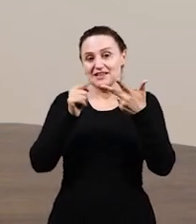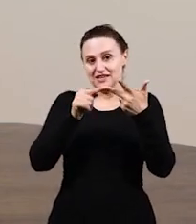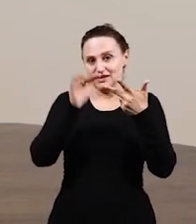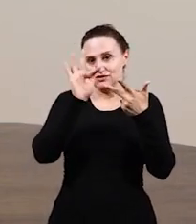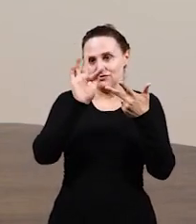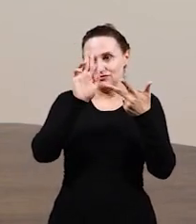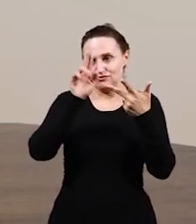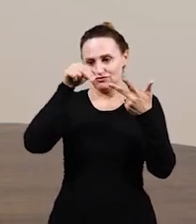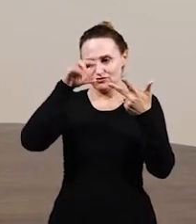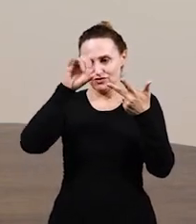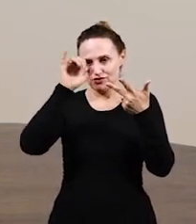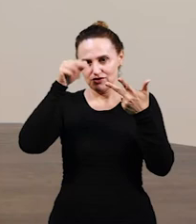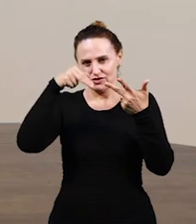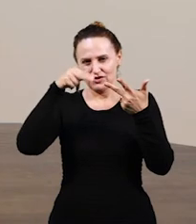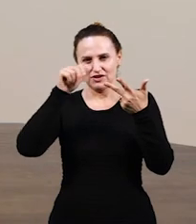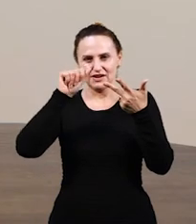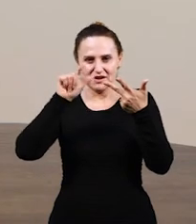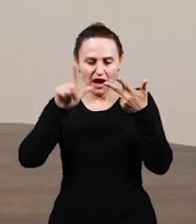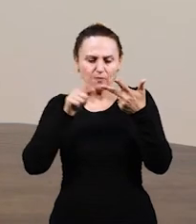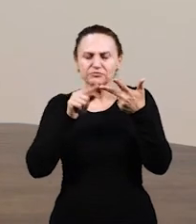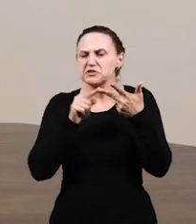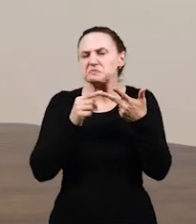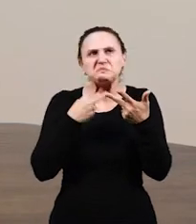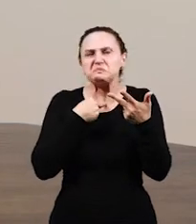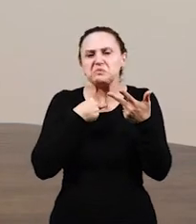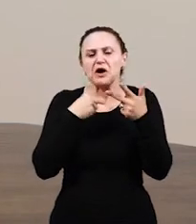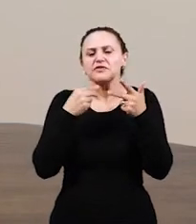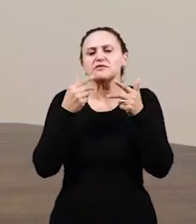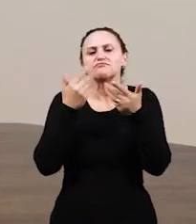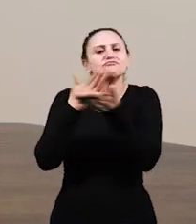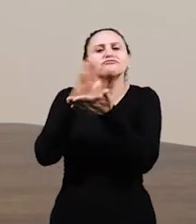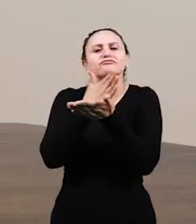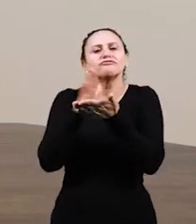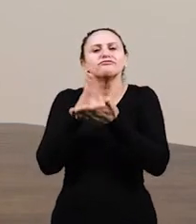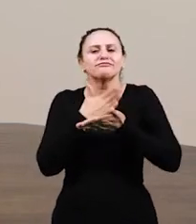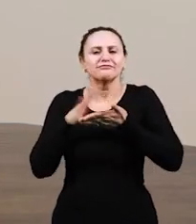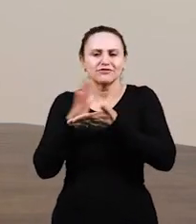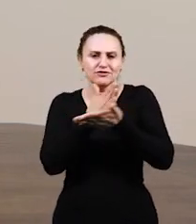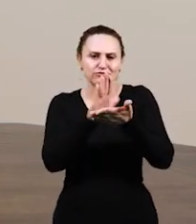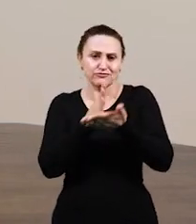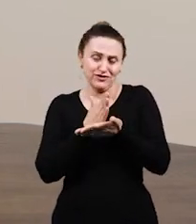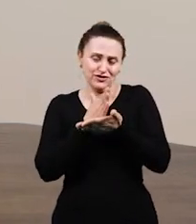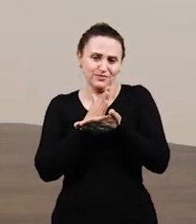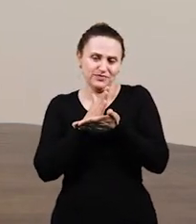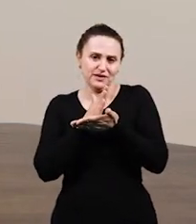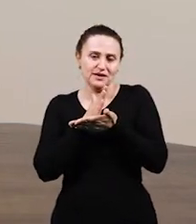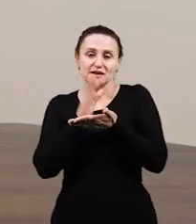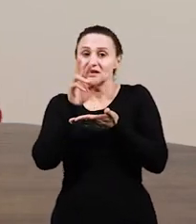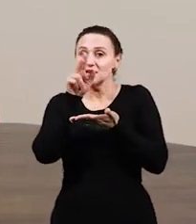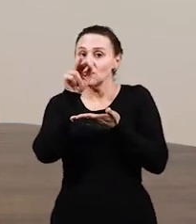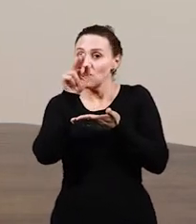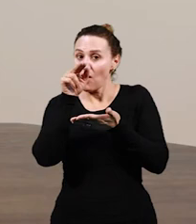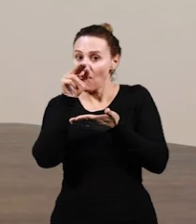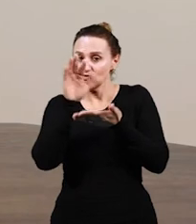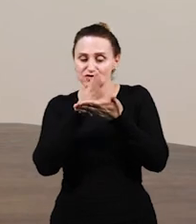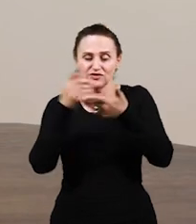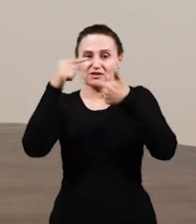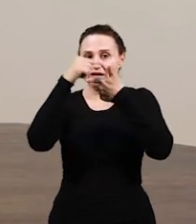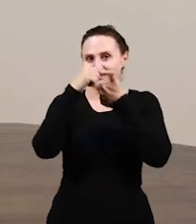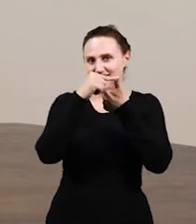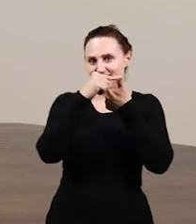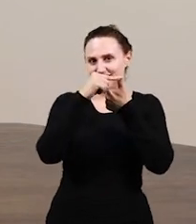né não é possível dirigir uma gramática funcionalista tal como se divide uma gramática